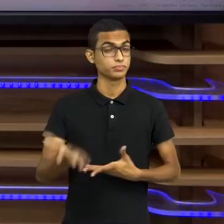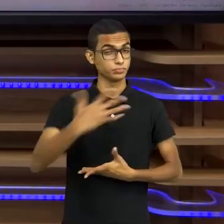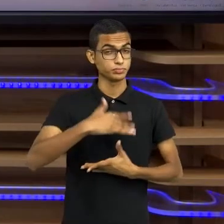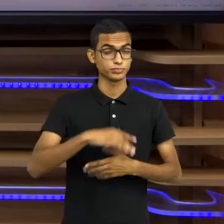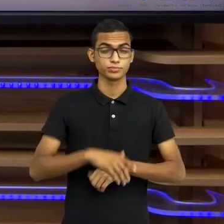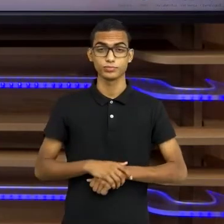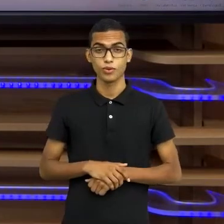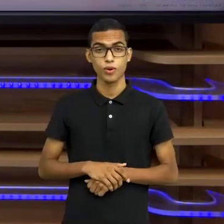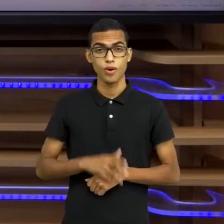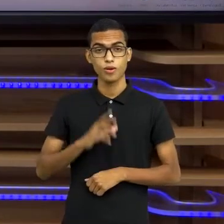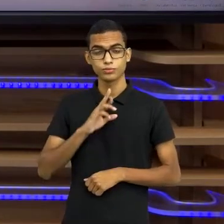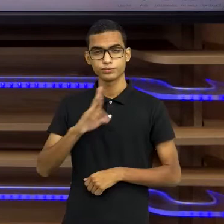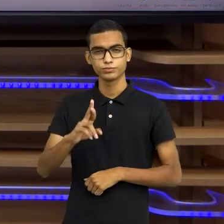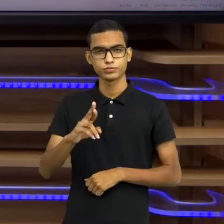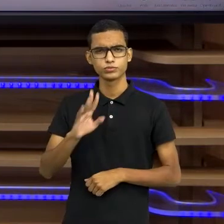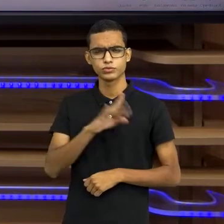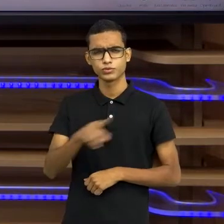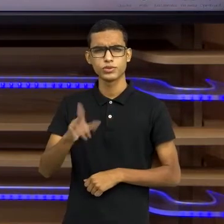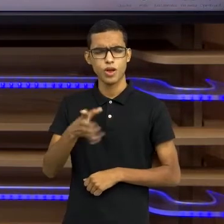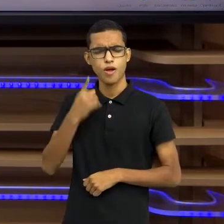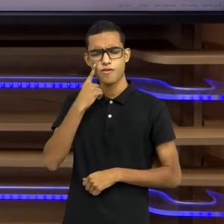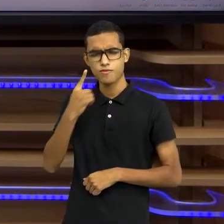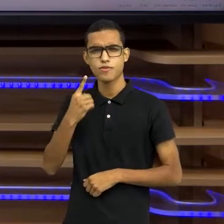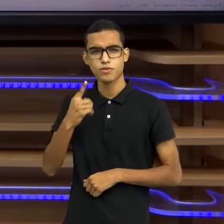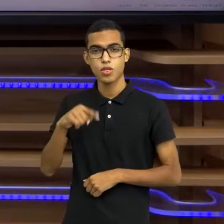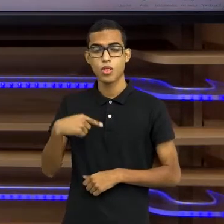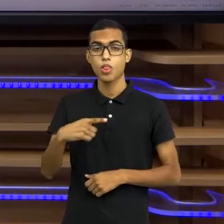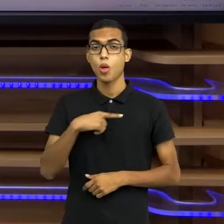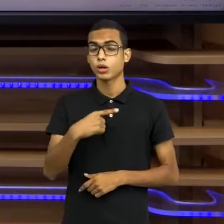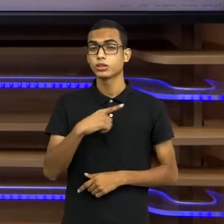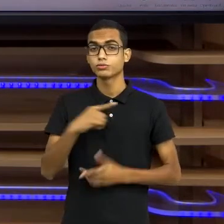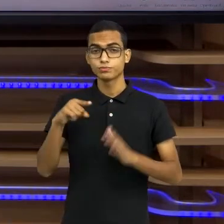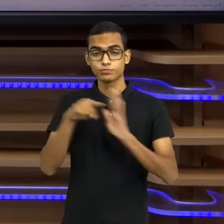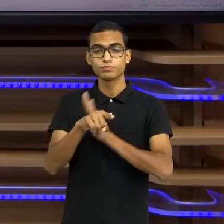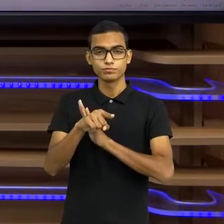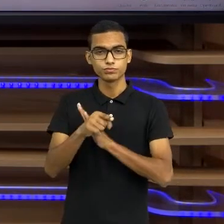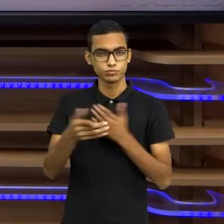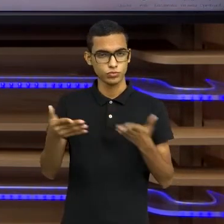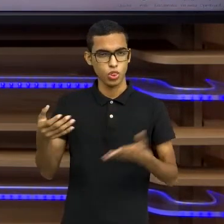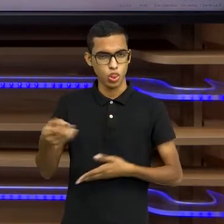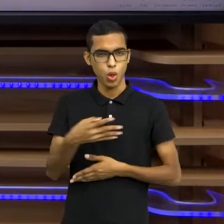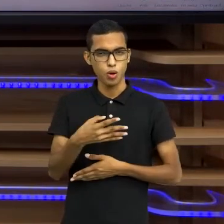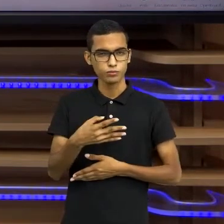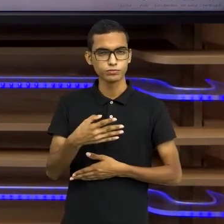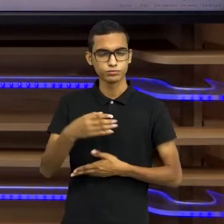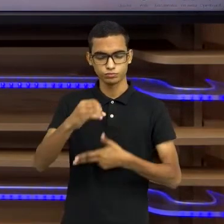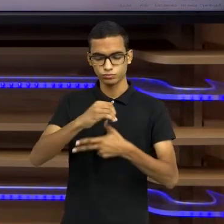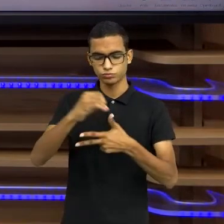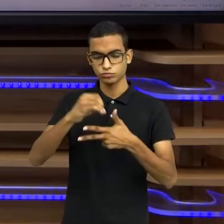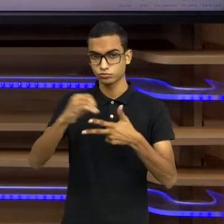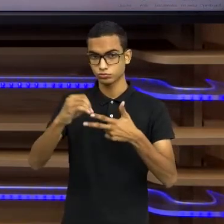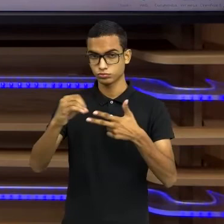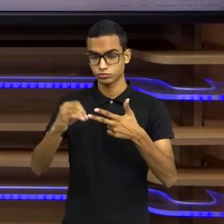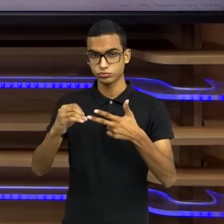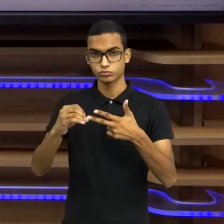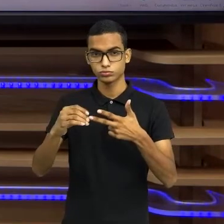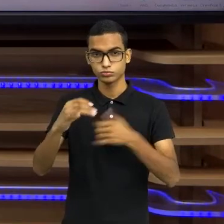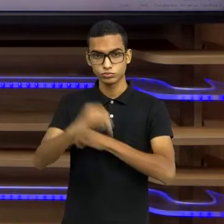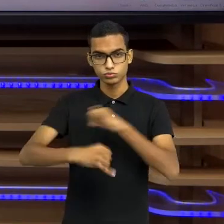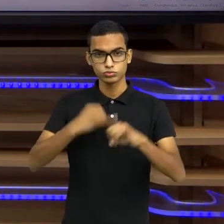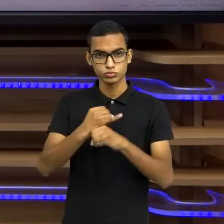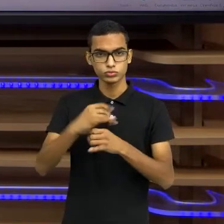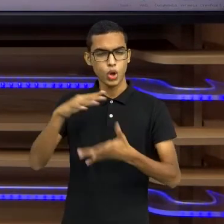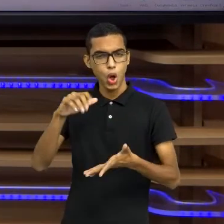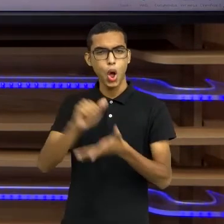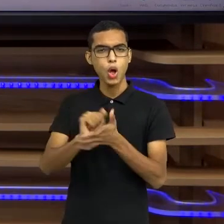Vamos lá então, como vocês viram, nós temos uma questão assim bem atual, não é, gente? O Enem Digital, que é muito importante, a inscrição que encerrou agora